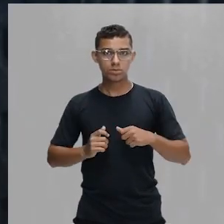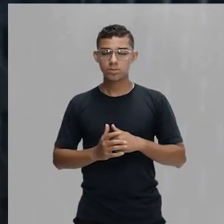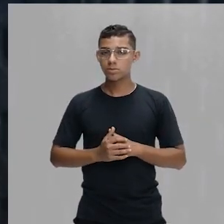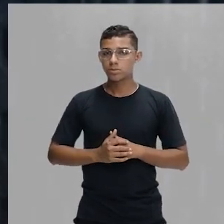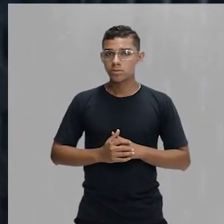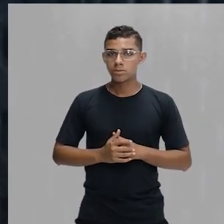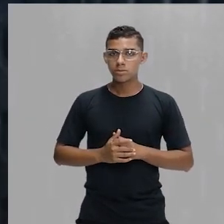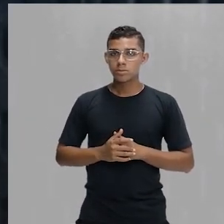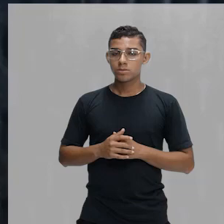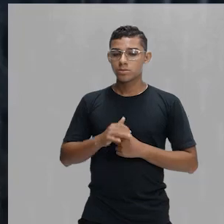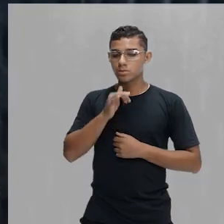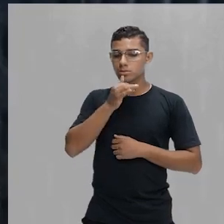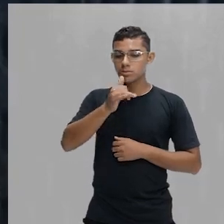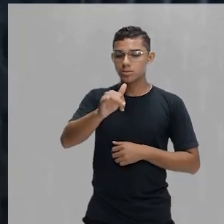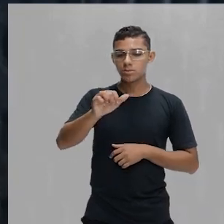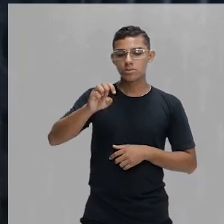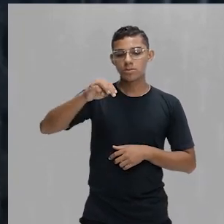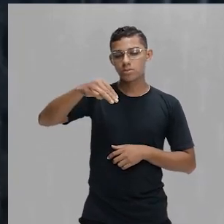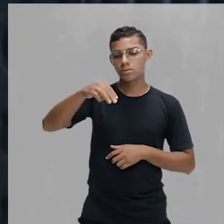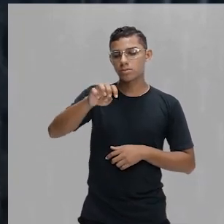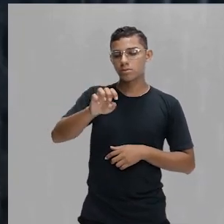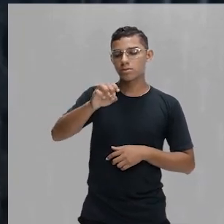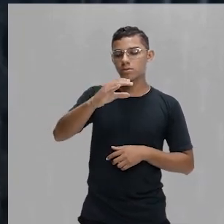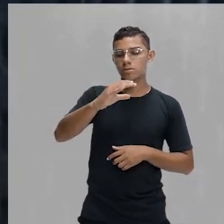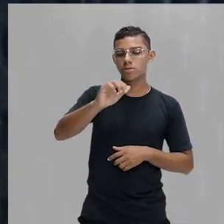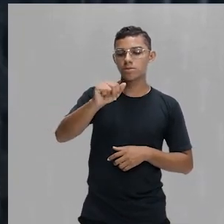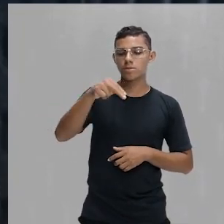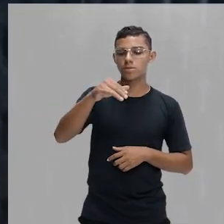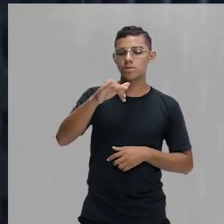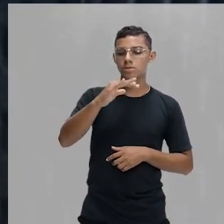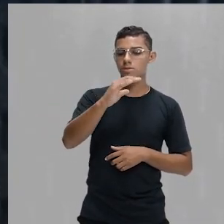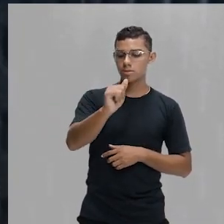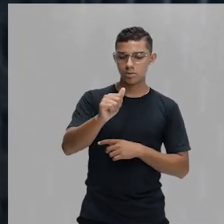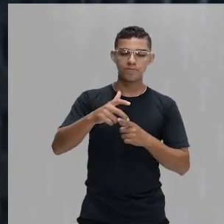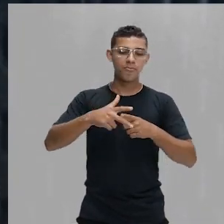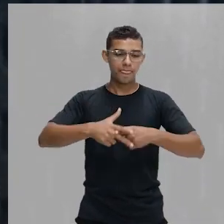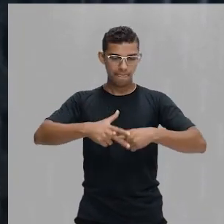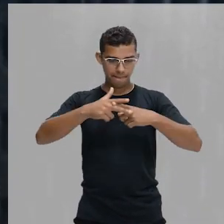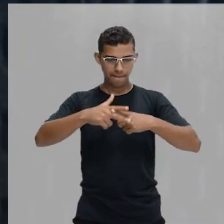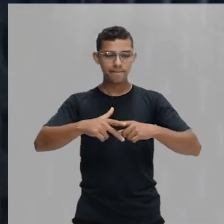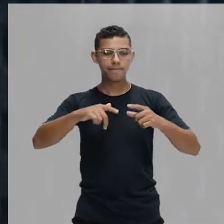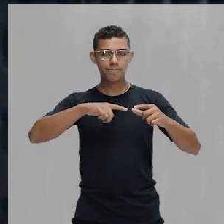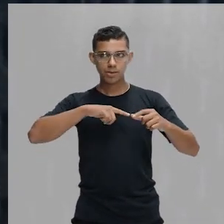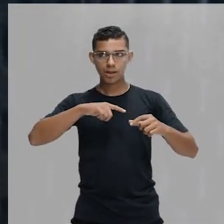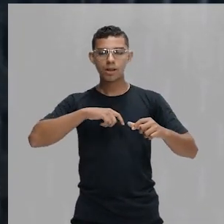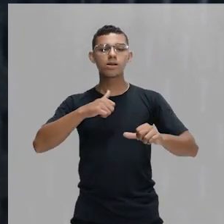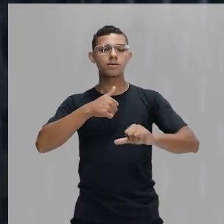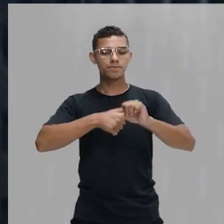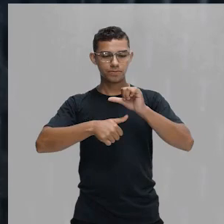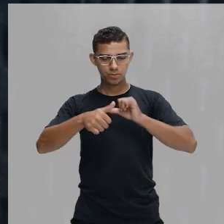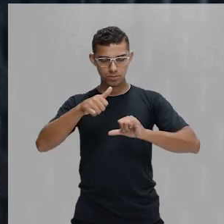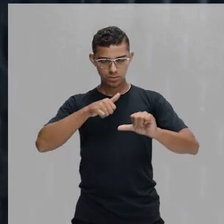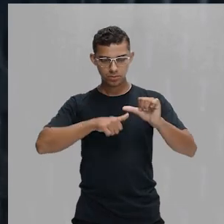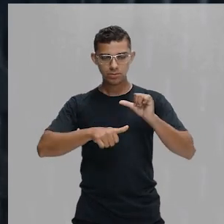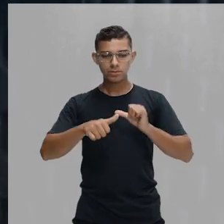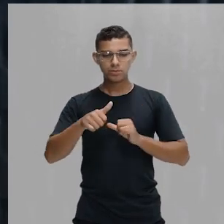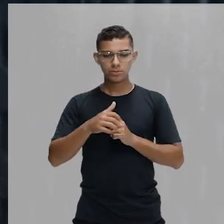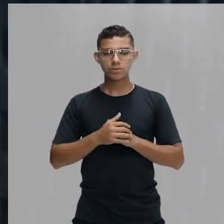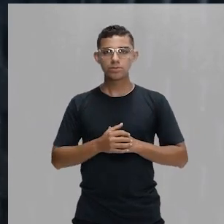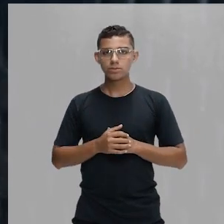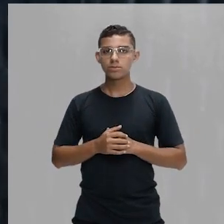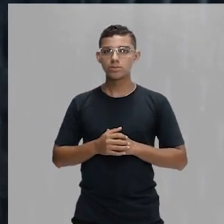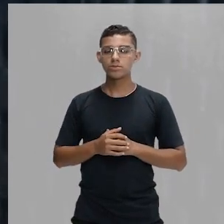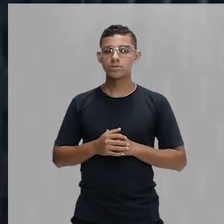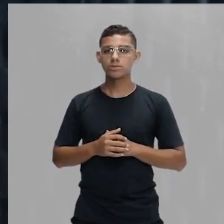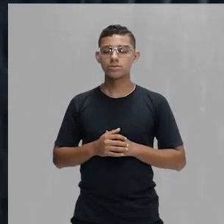é energia mecânica. Então há uma transformação, né, de energia, né, que